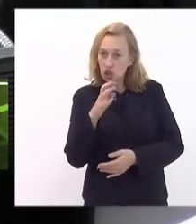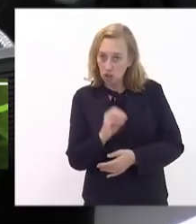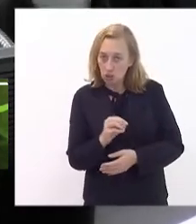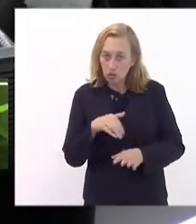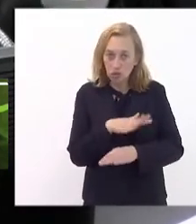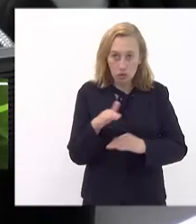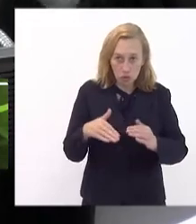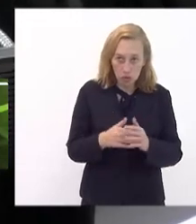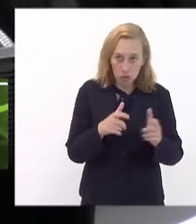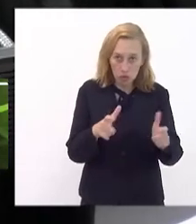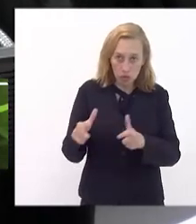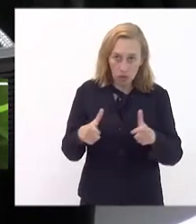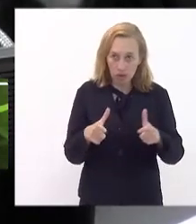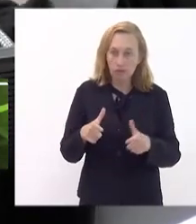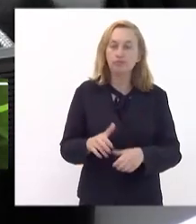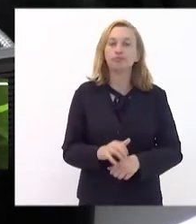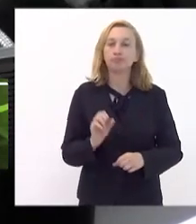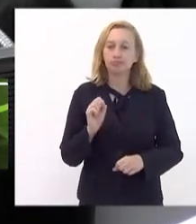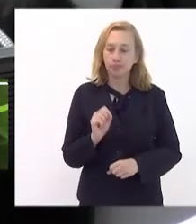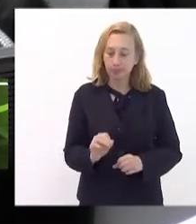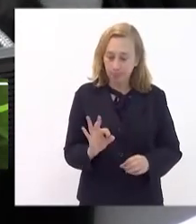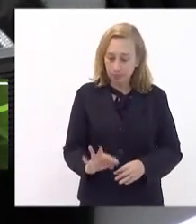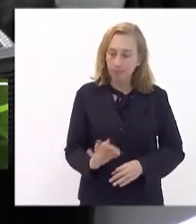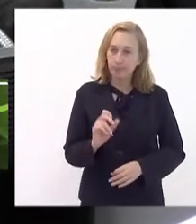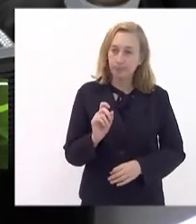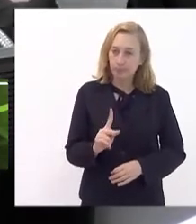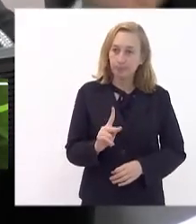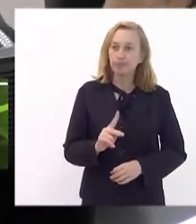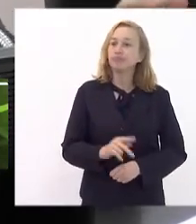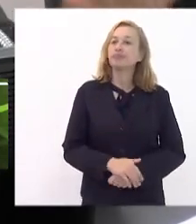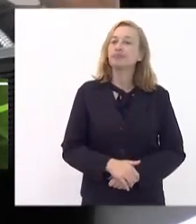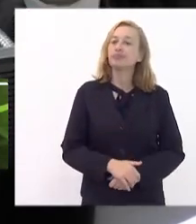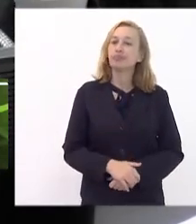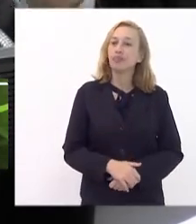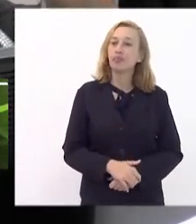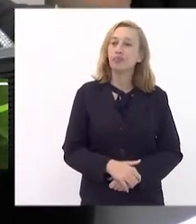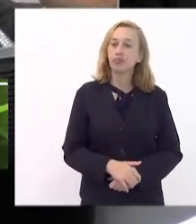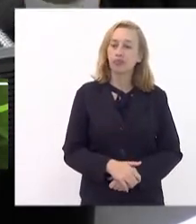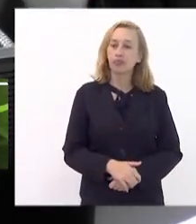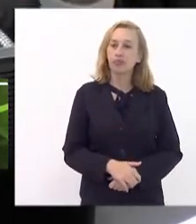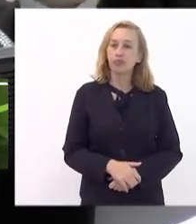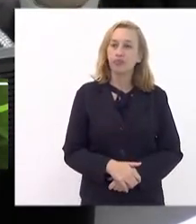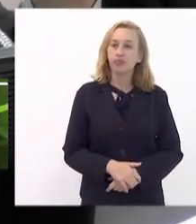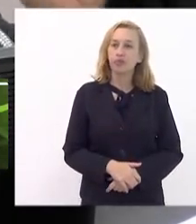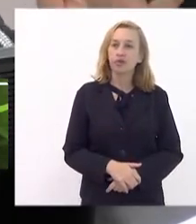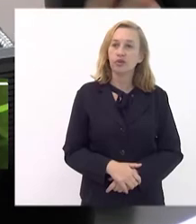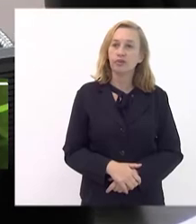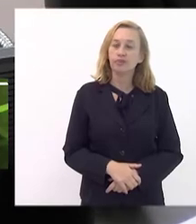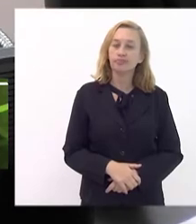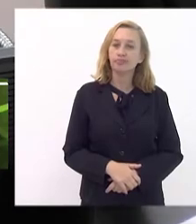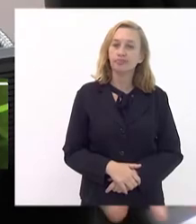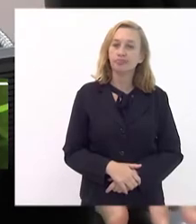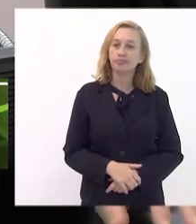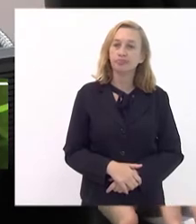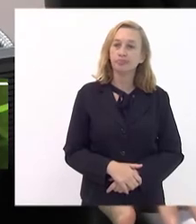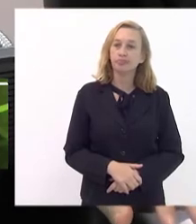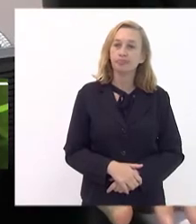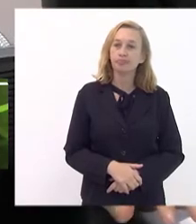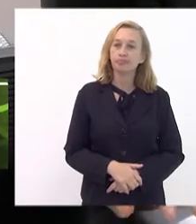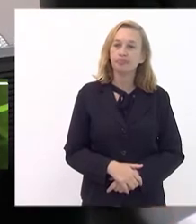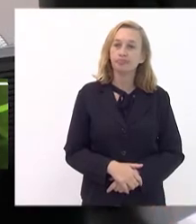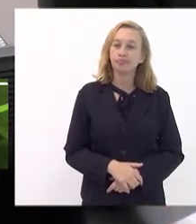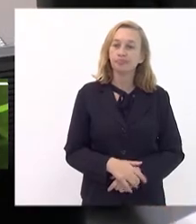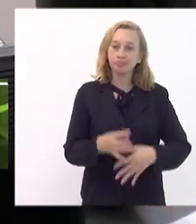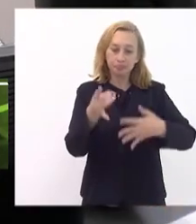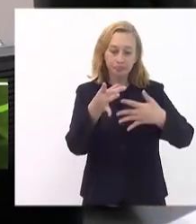vai demandar no Piabanha. Está perfeito, uhum. nenhum problema sobre isso. Mas na hora do